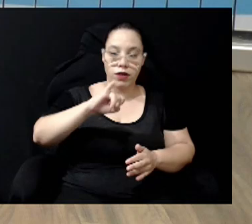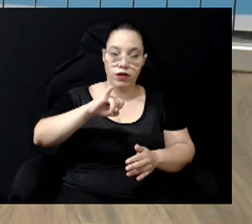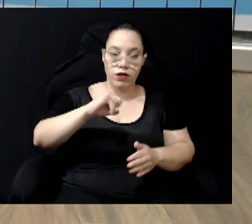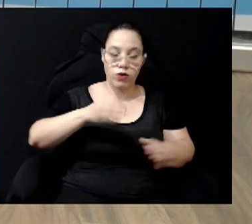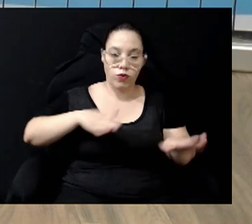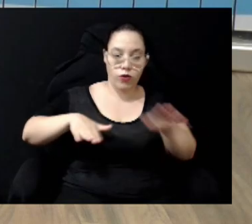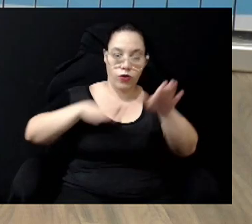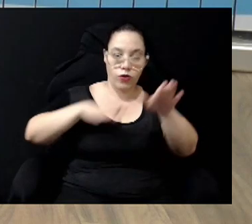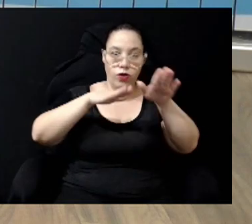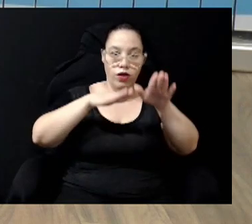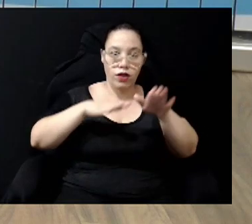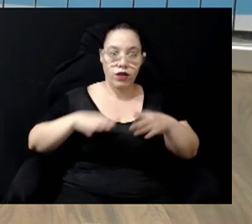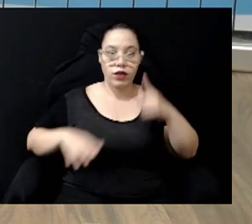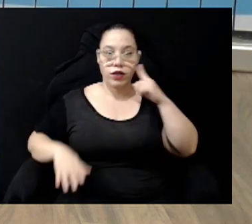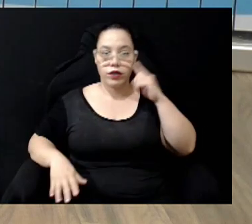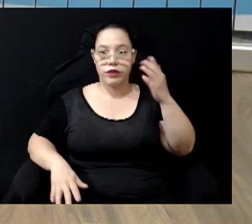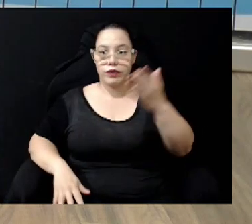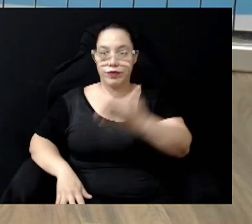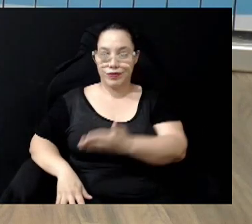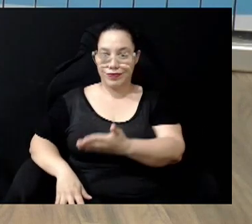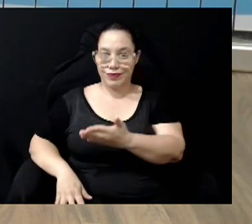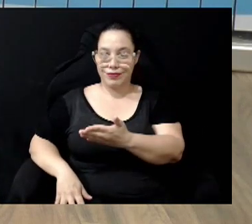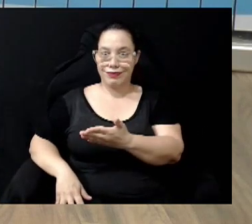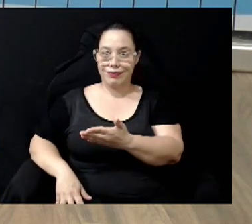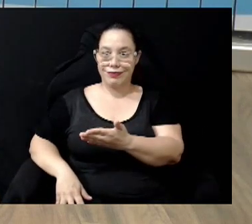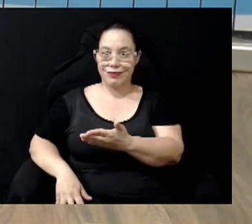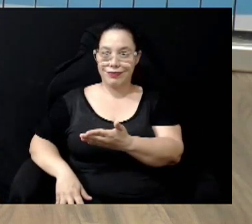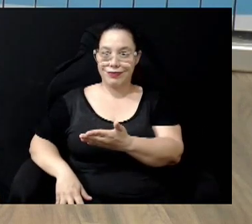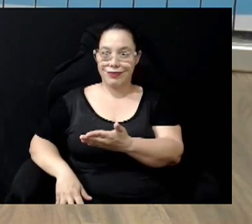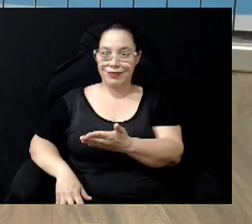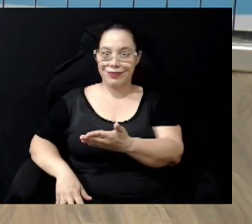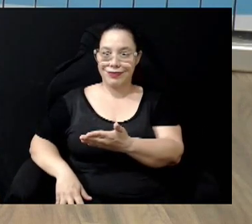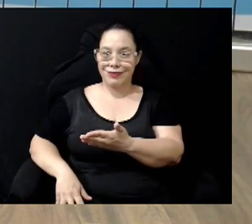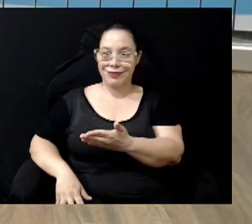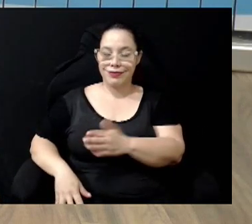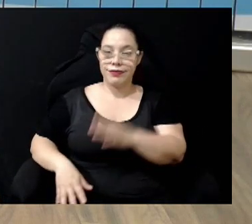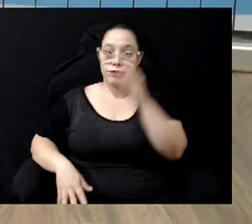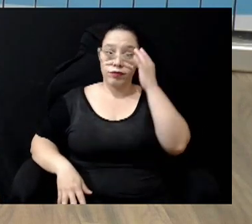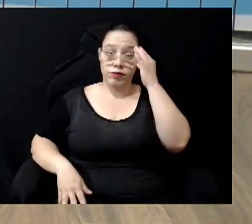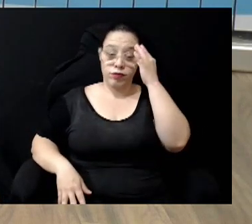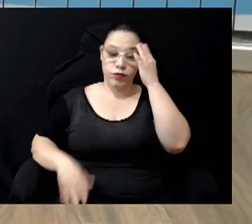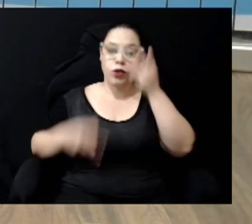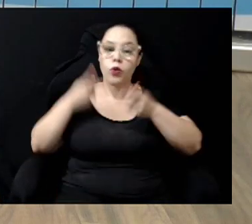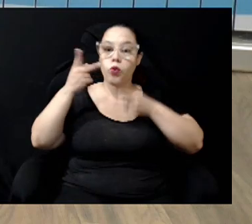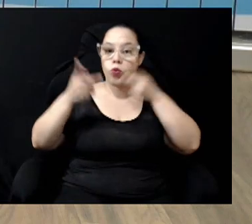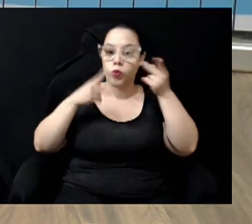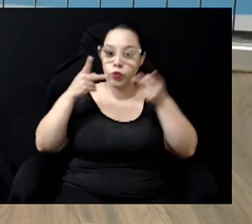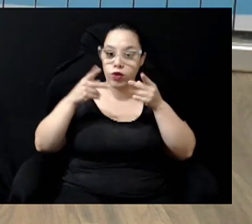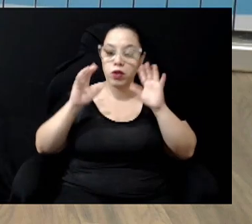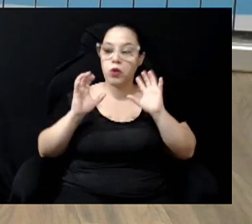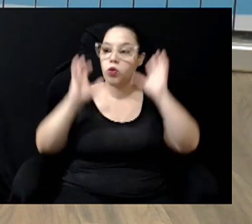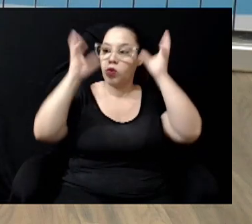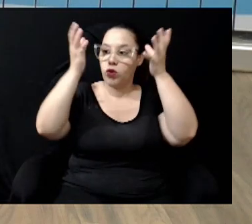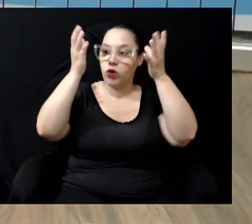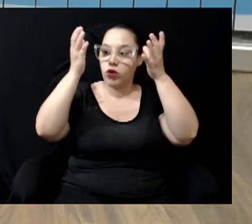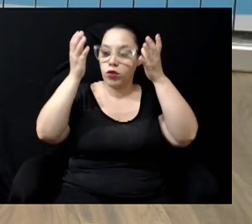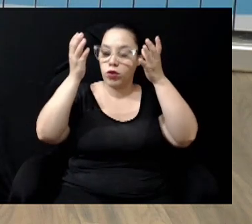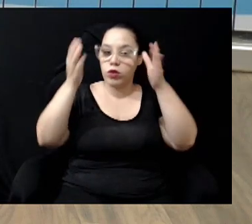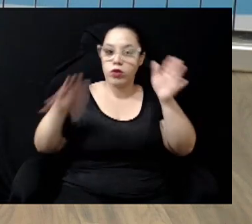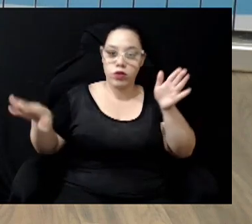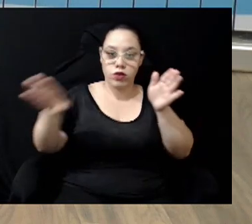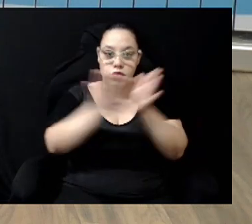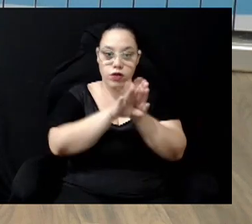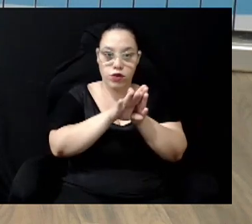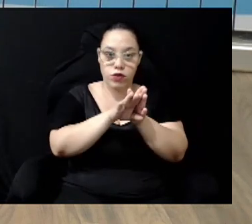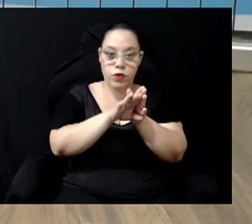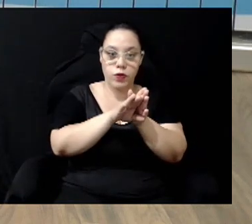esquerdo você tem ali, então, o Instituto Agronômico. E falando ainda em eventos, a gente acaba de chegar aqui, olha, uma